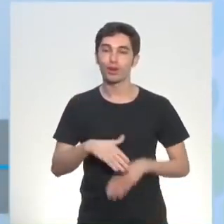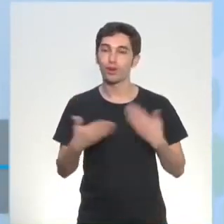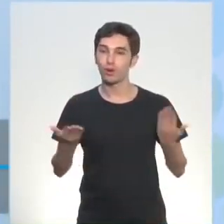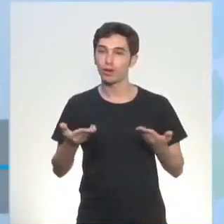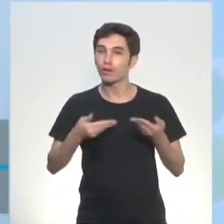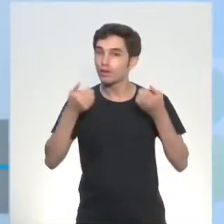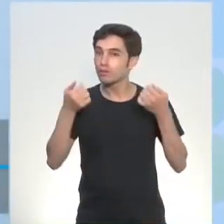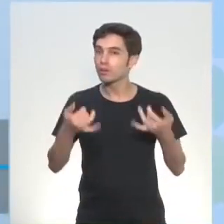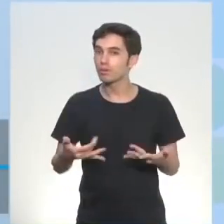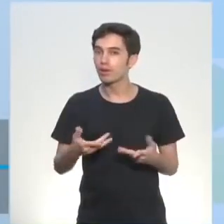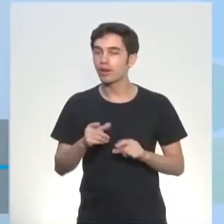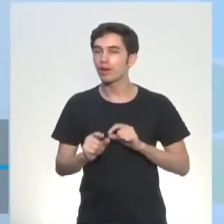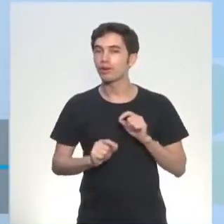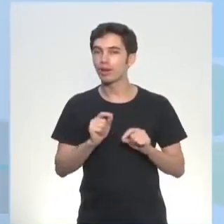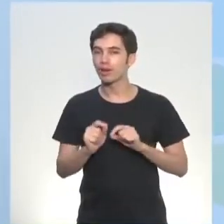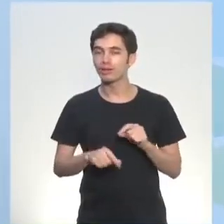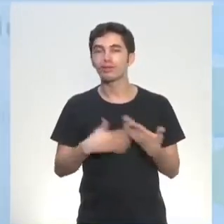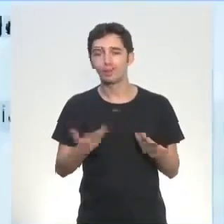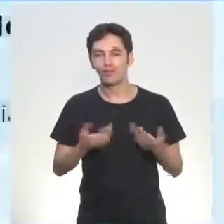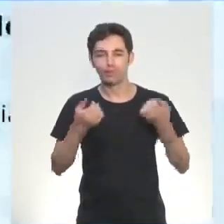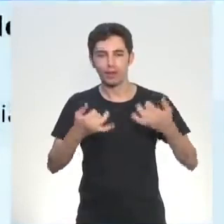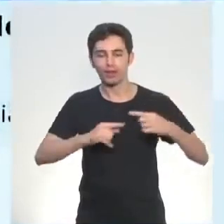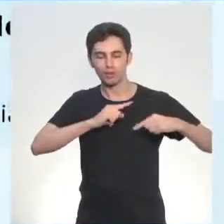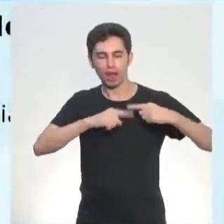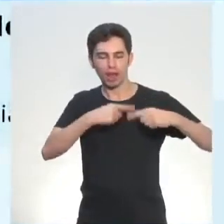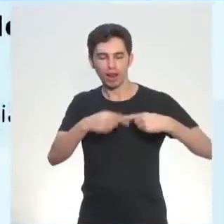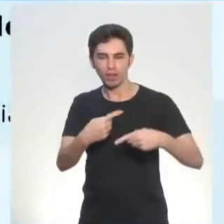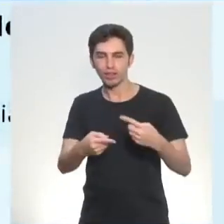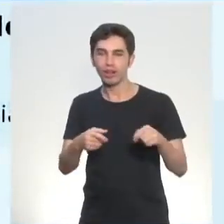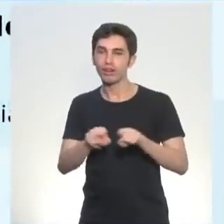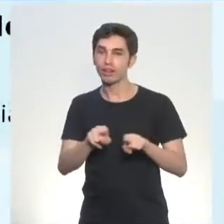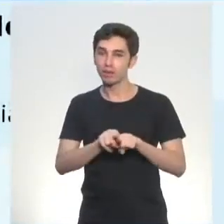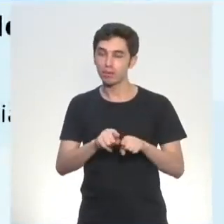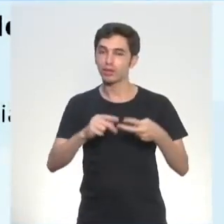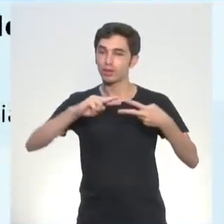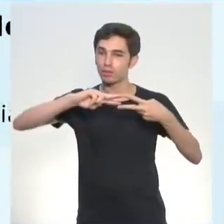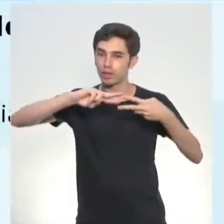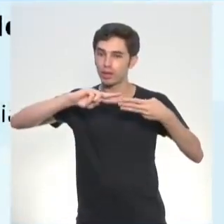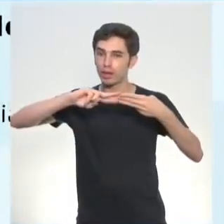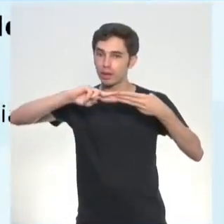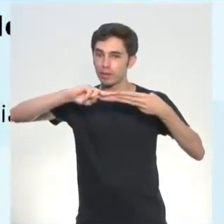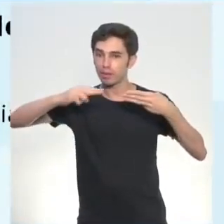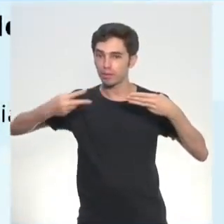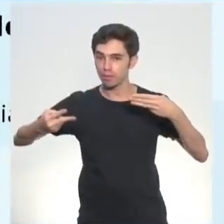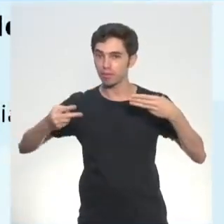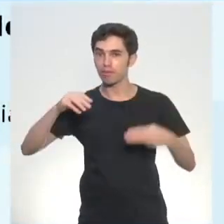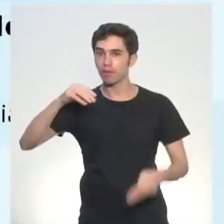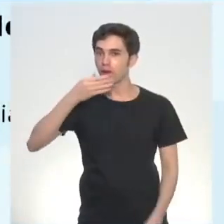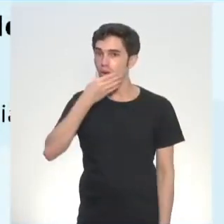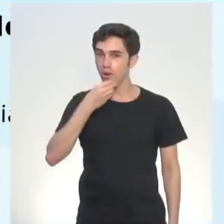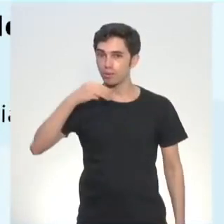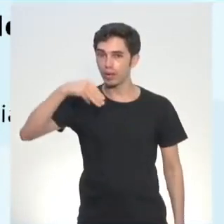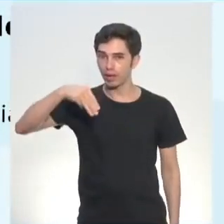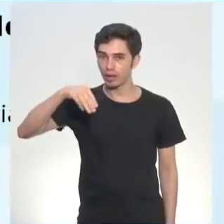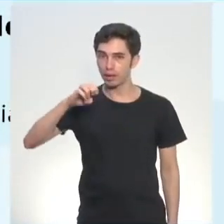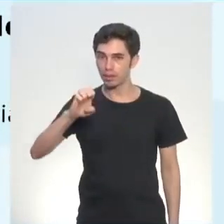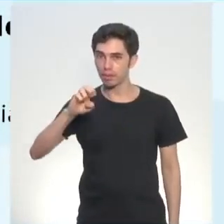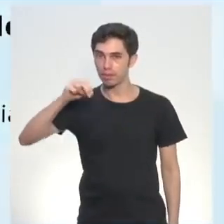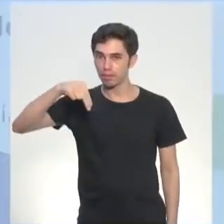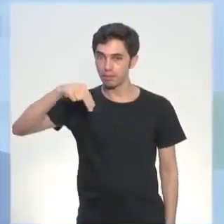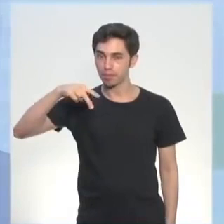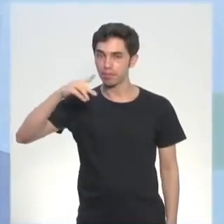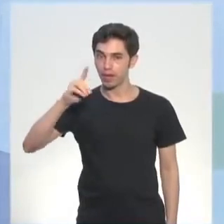gente vai falar um pouquinho sobre a hereditariedade e Mendel, vamos falar um pouquinho de história, né? Então, como que surgiram aí